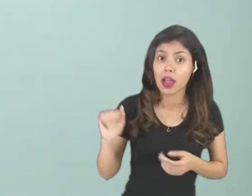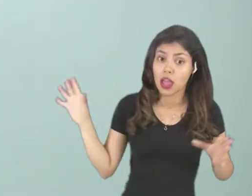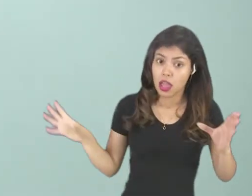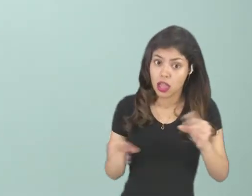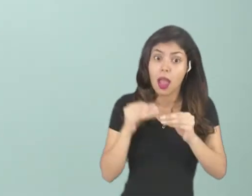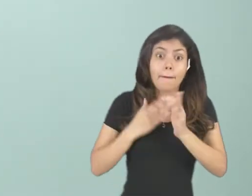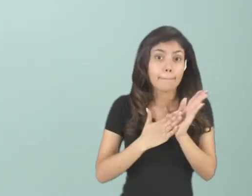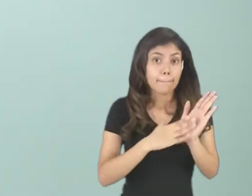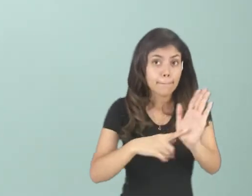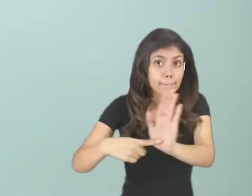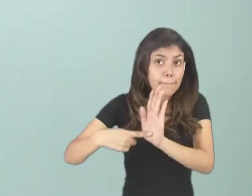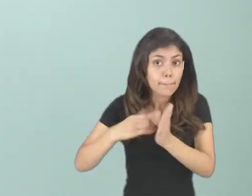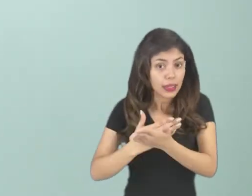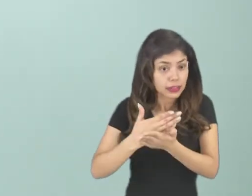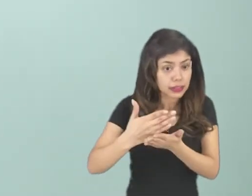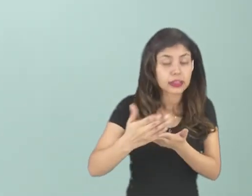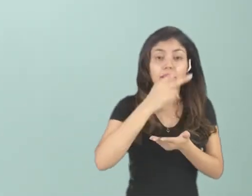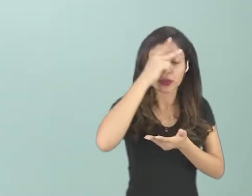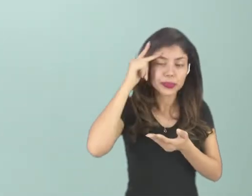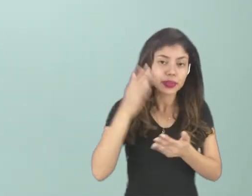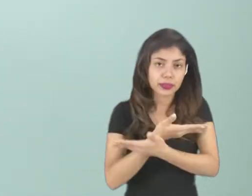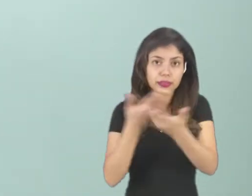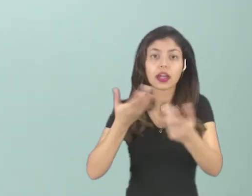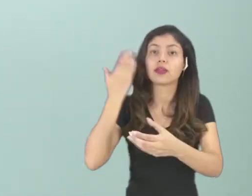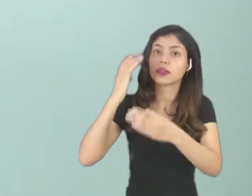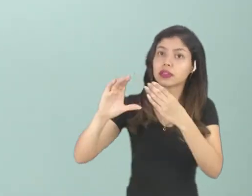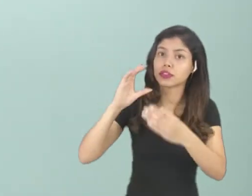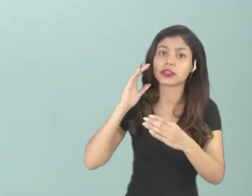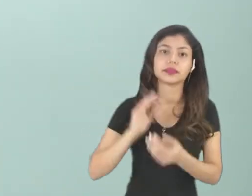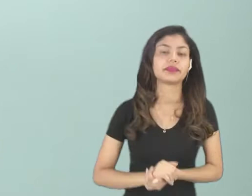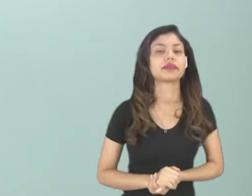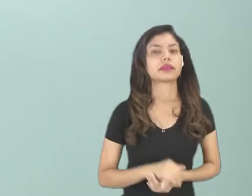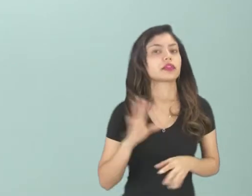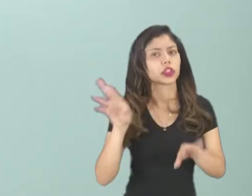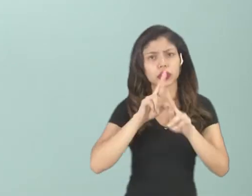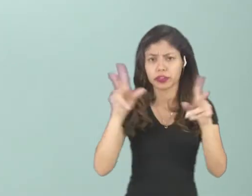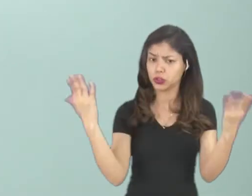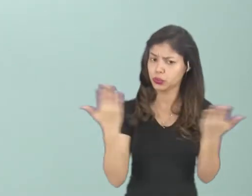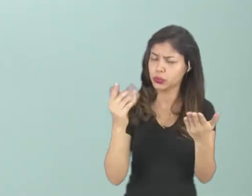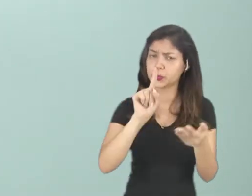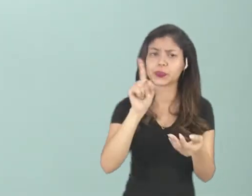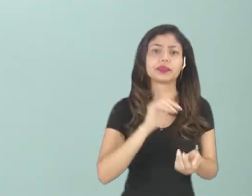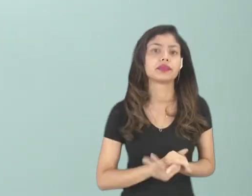eles queriam passar dentro de um tipo de cantiga. E não é diferente